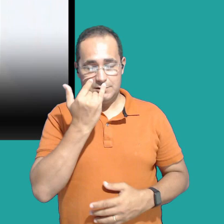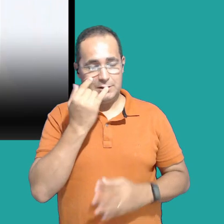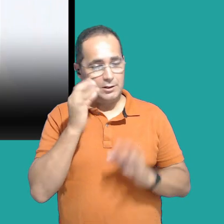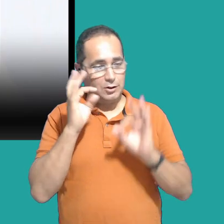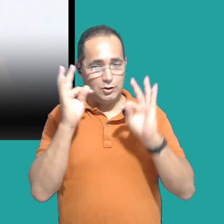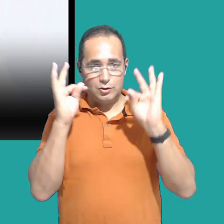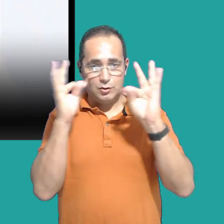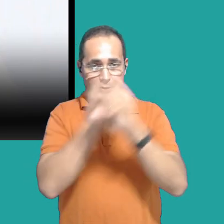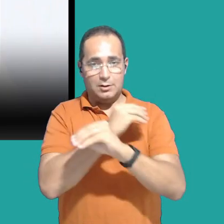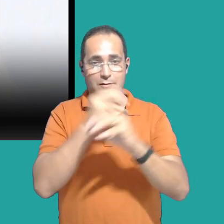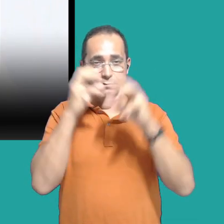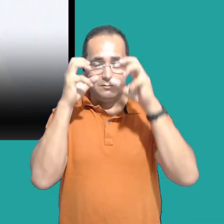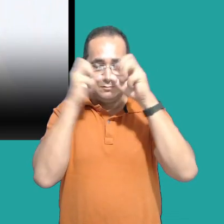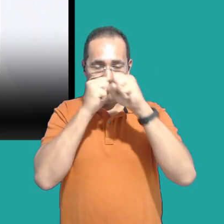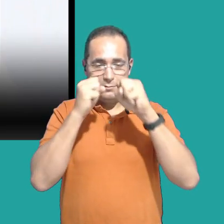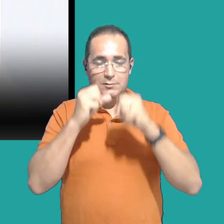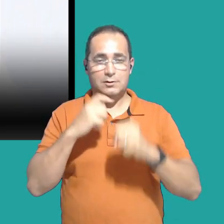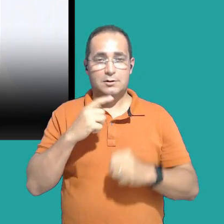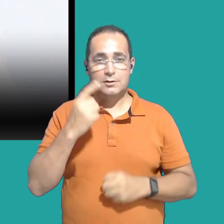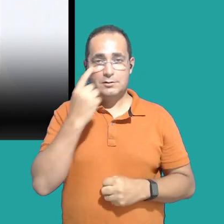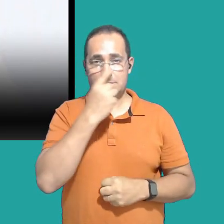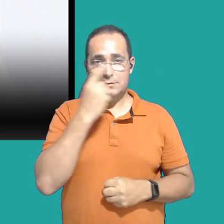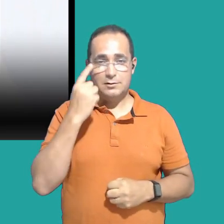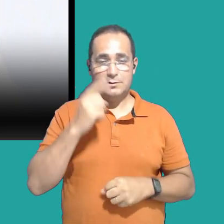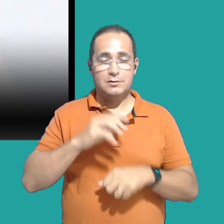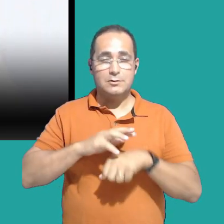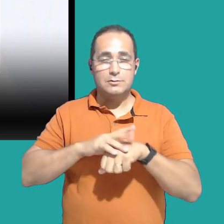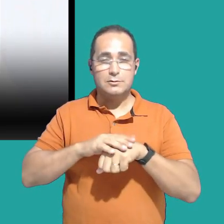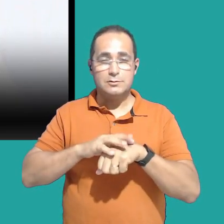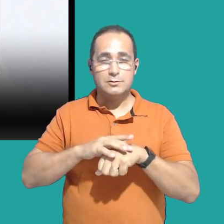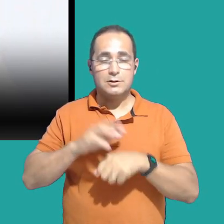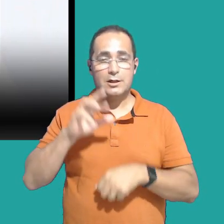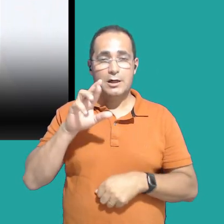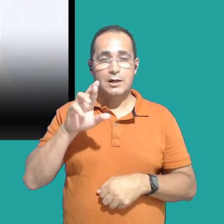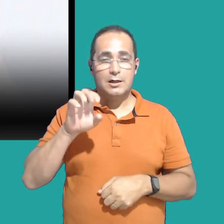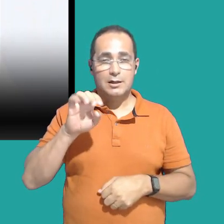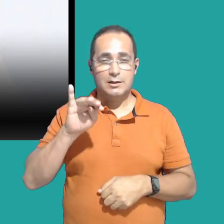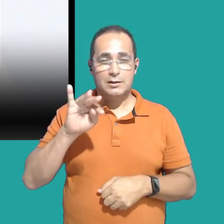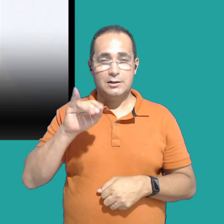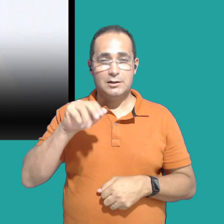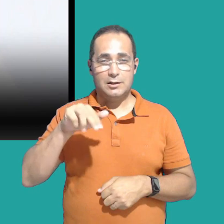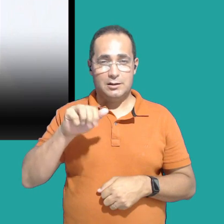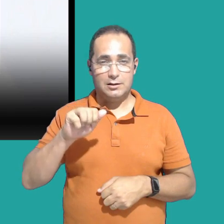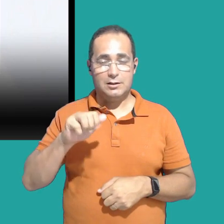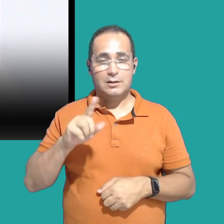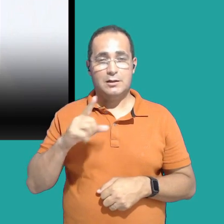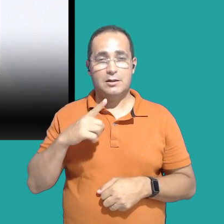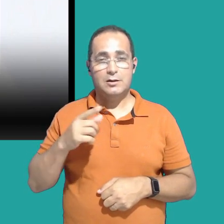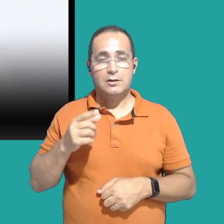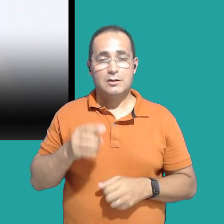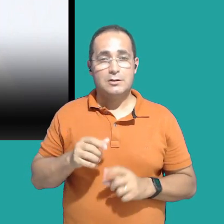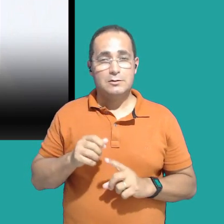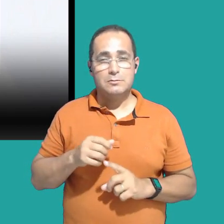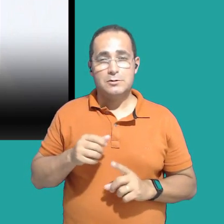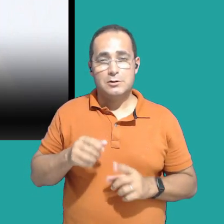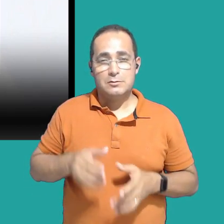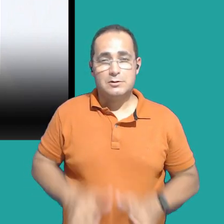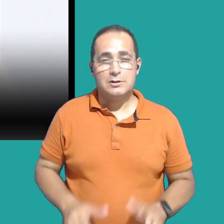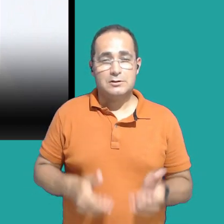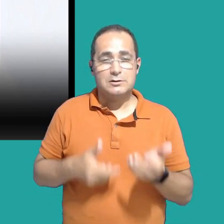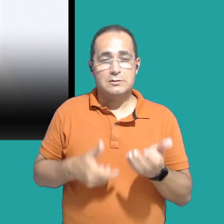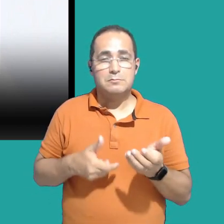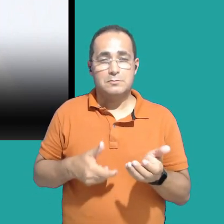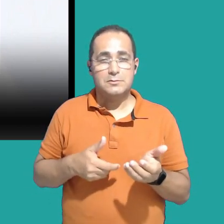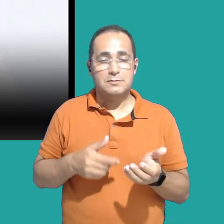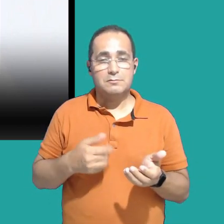Então, eu sou uma pessoa cega total, né? Eu nasci devido à retinopatia da prematuridade, fui prematura de 5 meses e